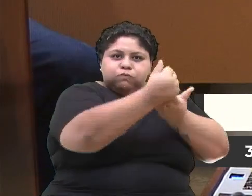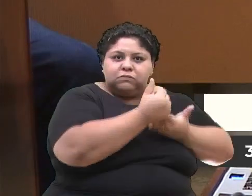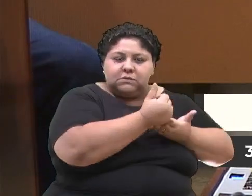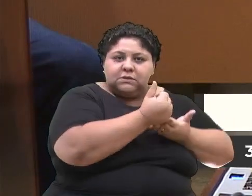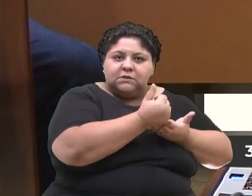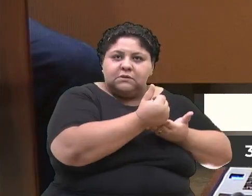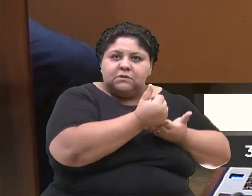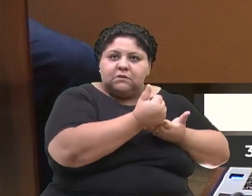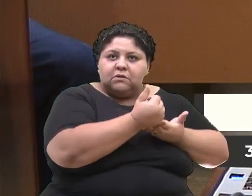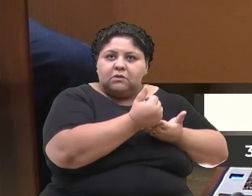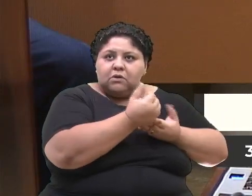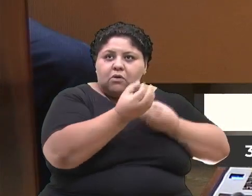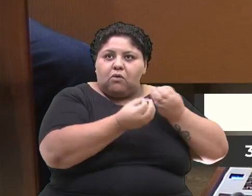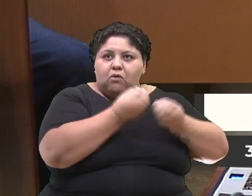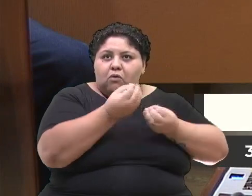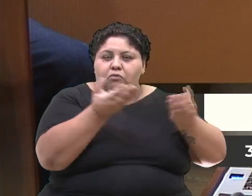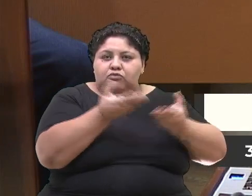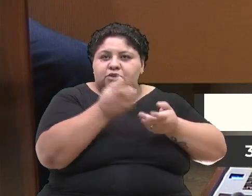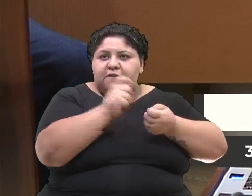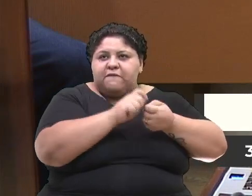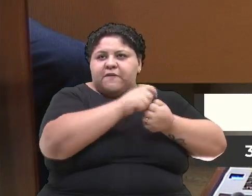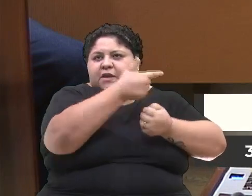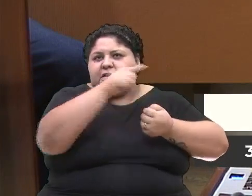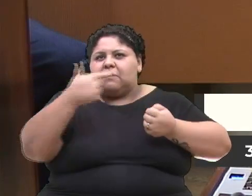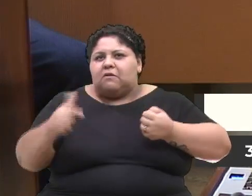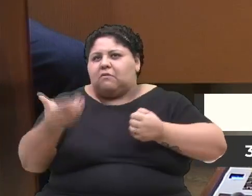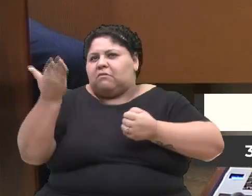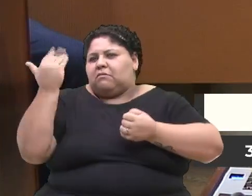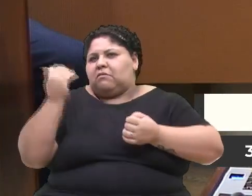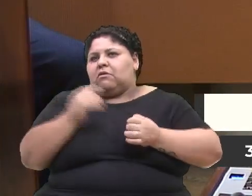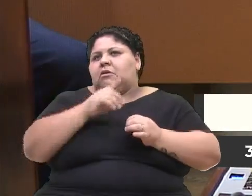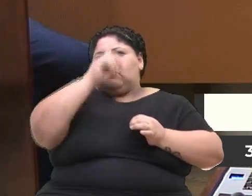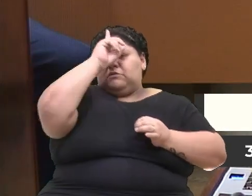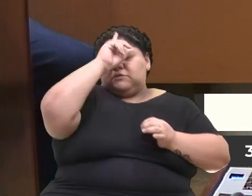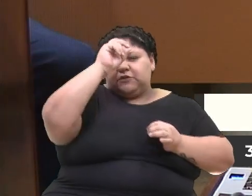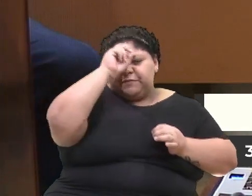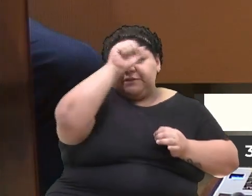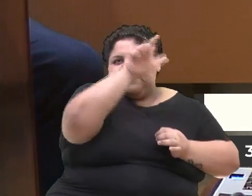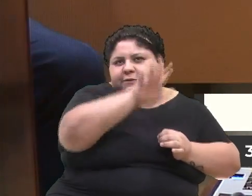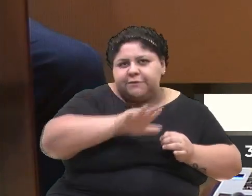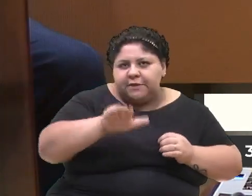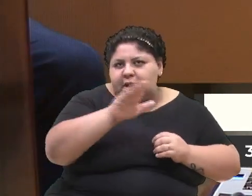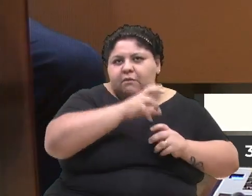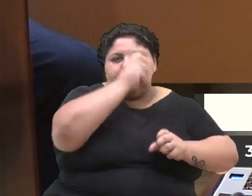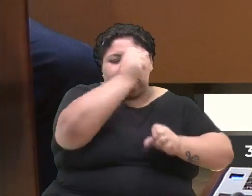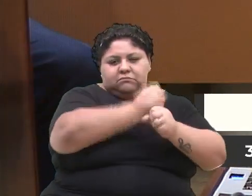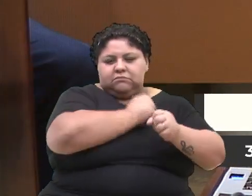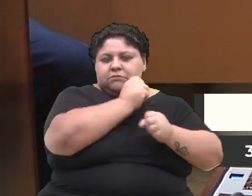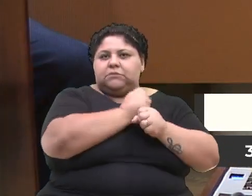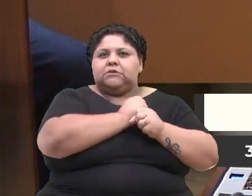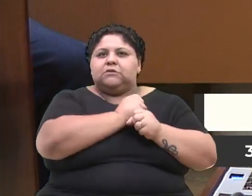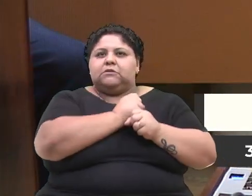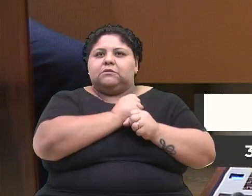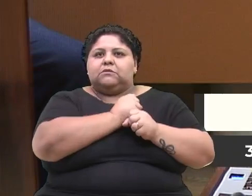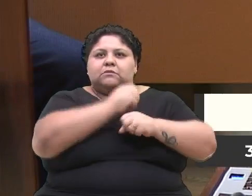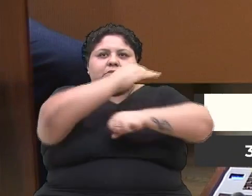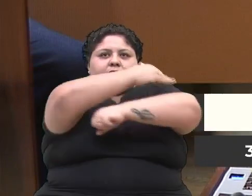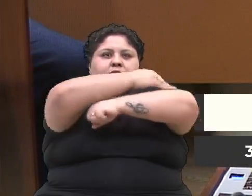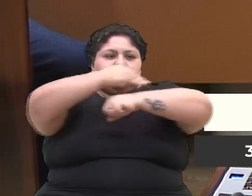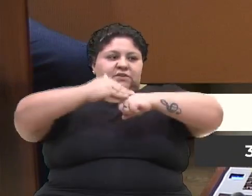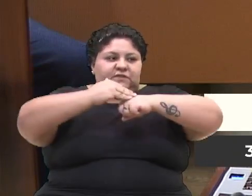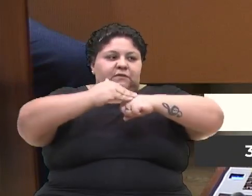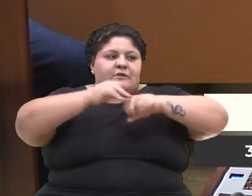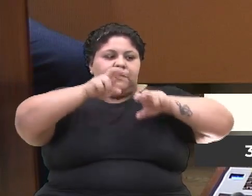isso em outras oportunidades, no Hospital Geral, nas obras de asfaltamento do